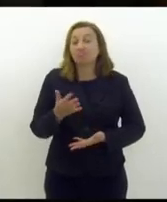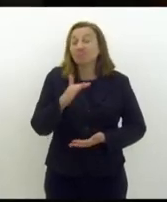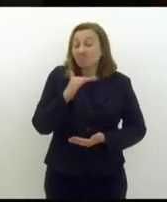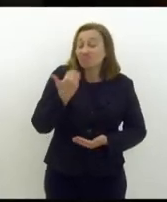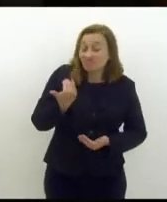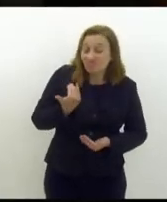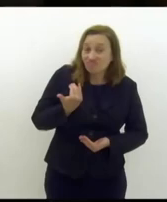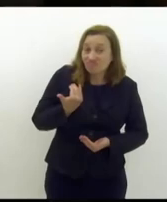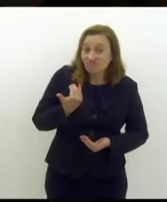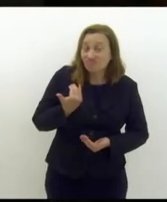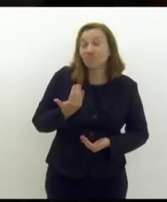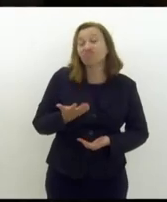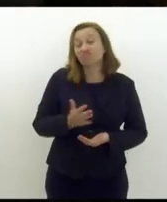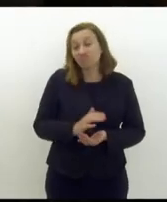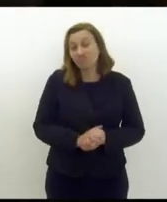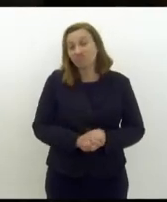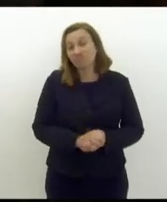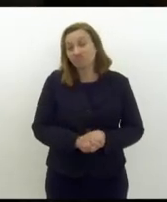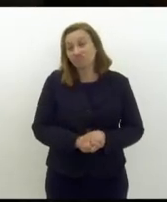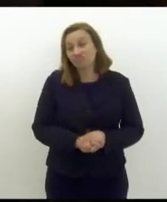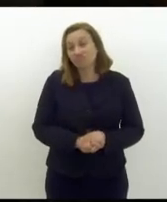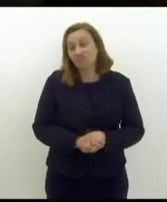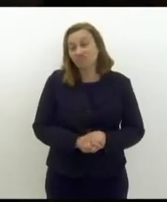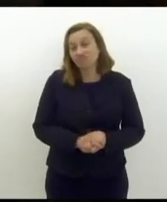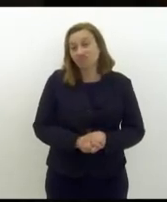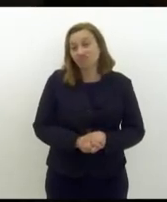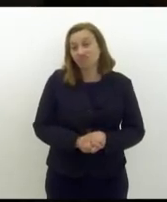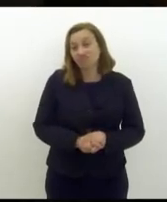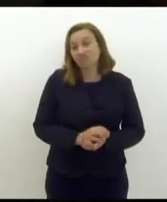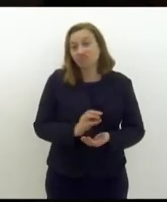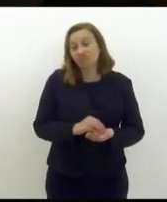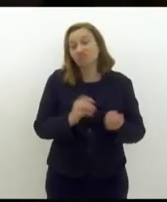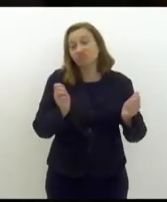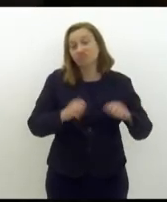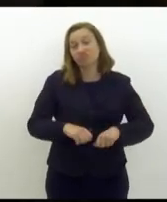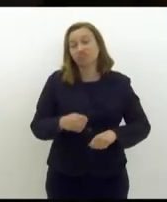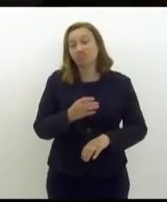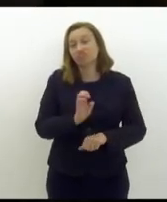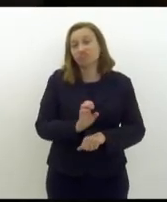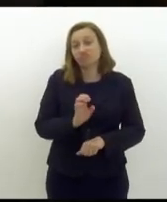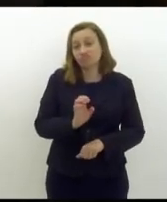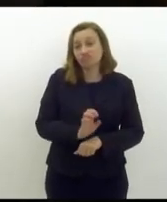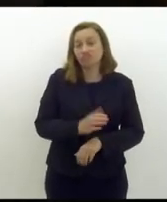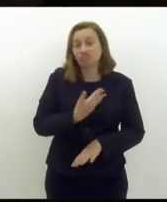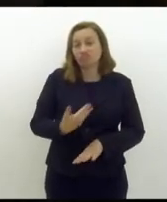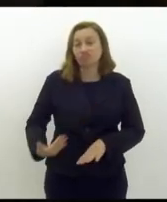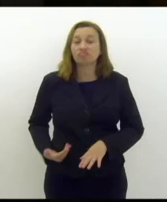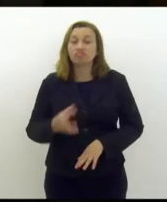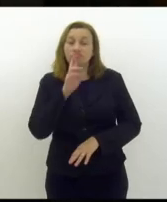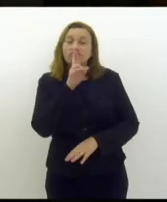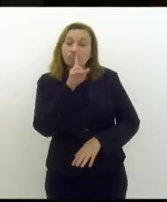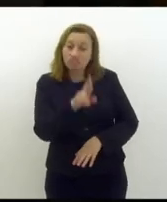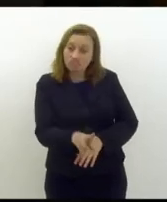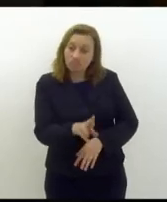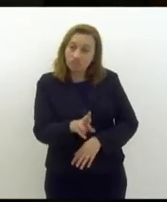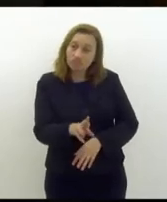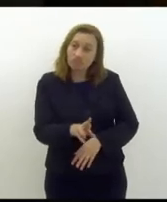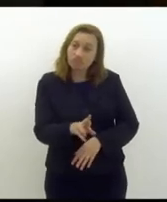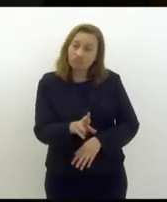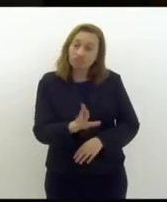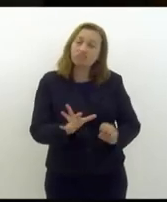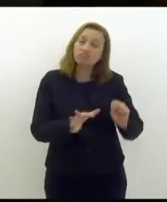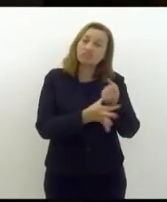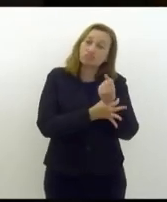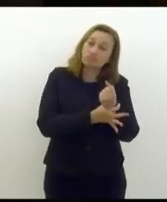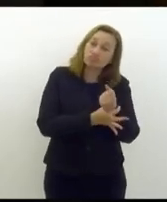cenário ineficaz e incapaz de incapacidade do Governo do Estado de dar resposta que Garanta